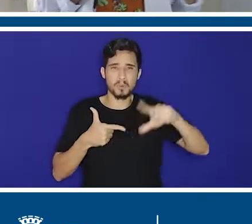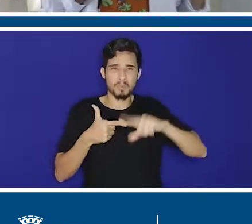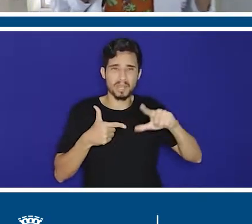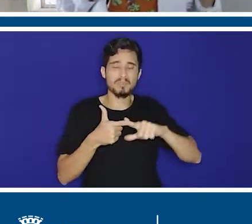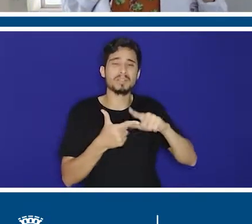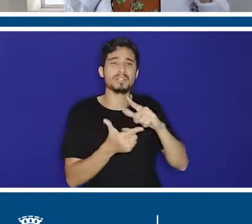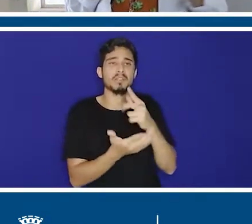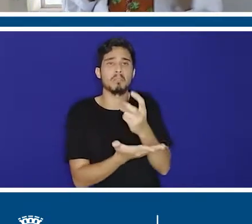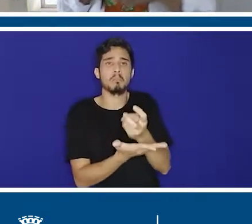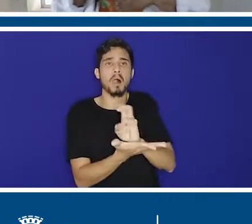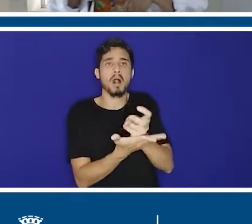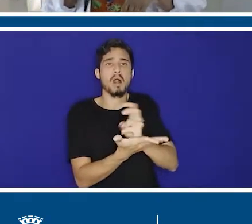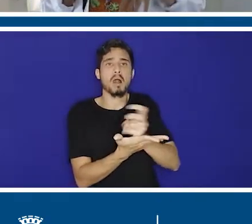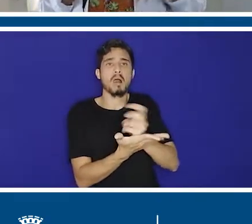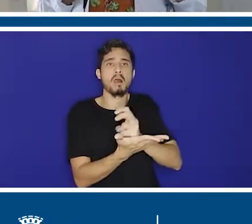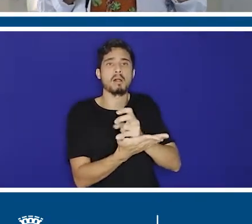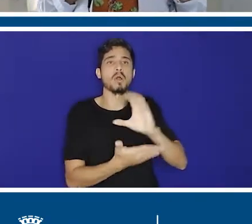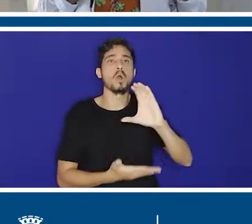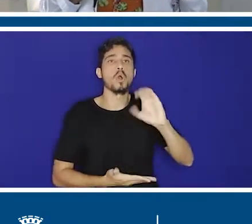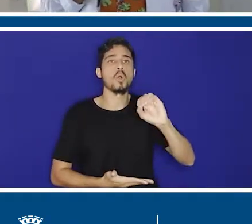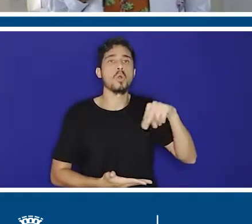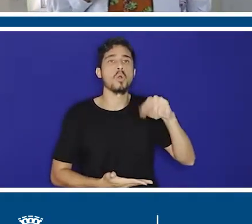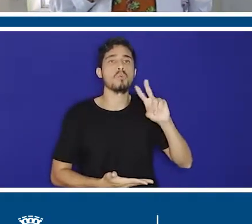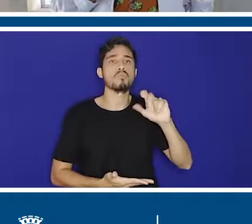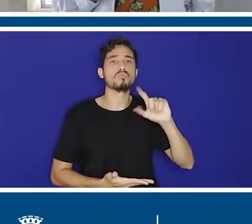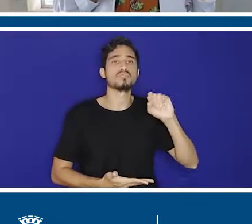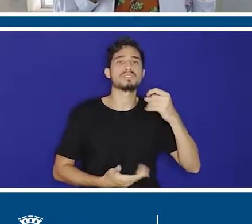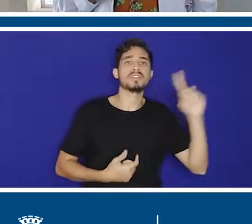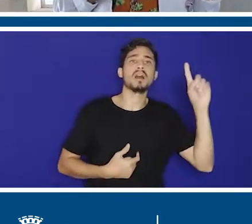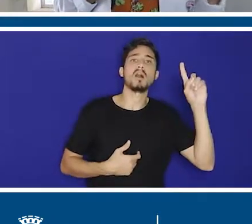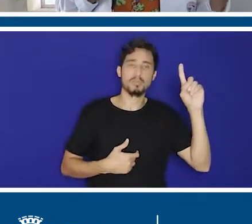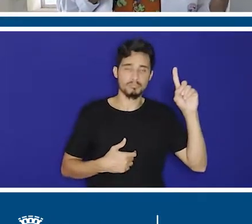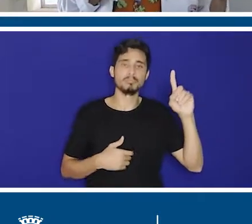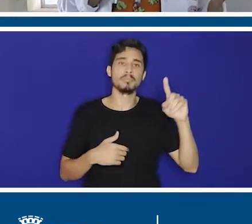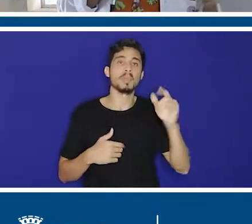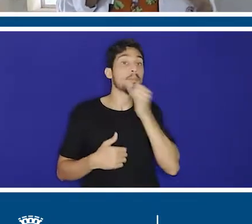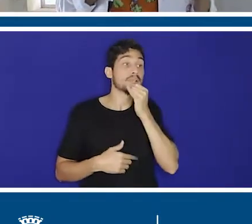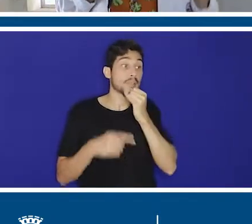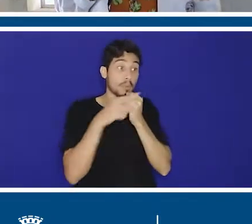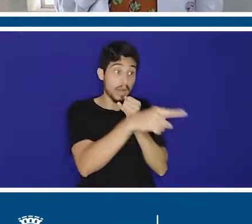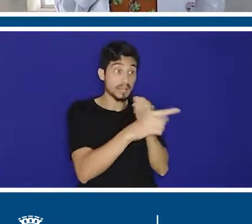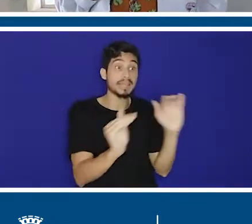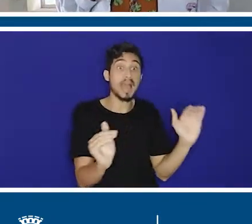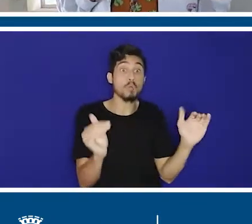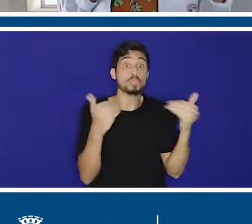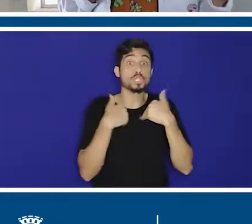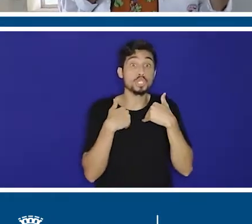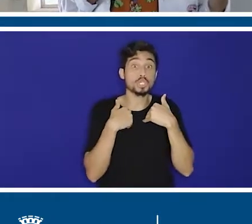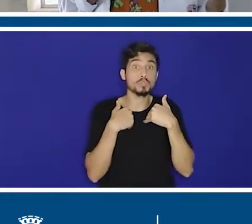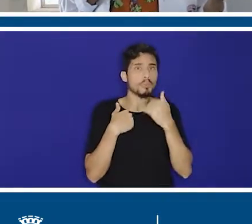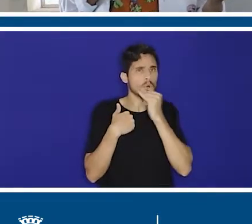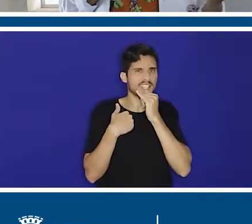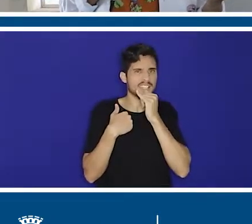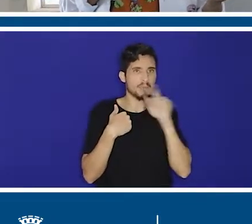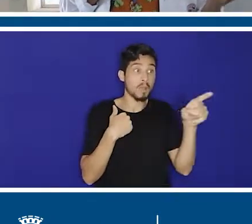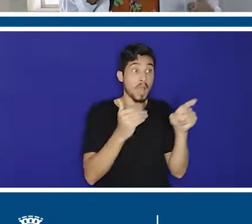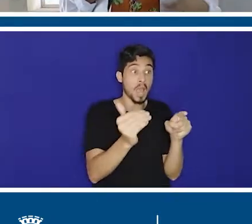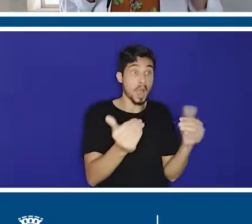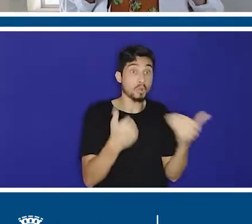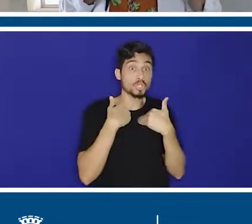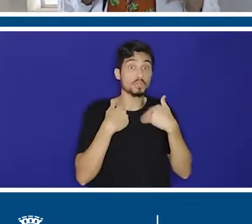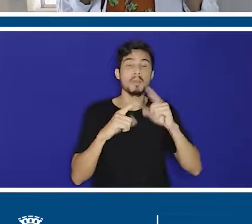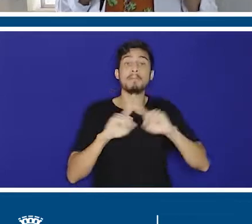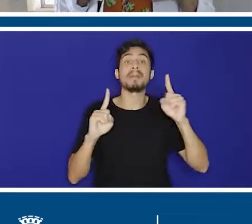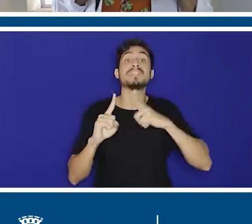falam, sim, ele tem o quadro de autismo, ou ele tem o quadro, mas ele tem outras questões